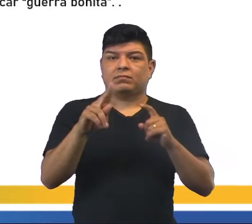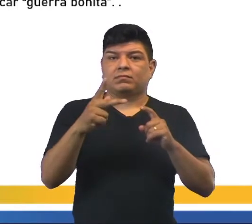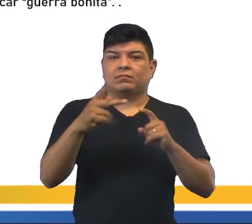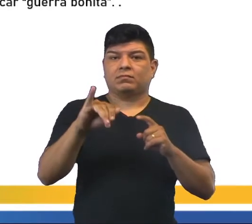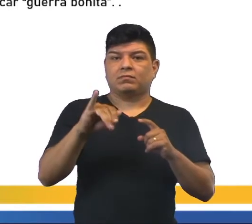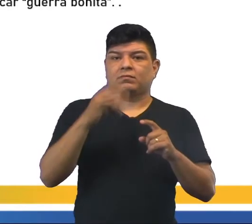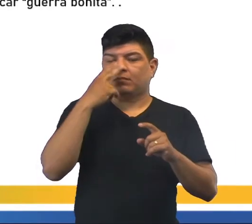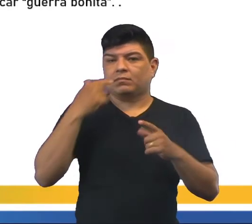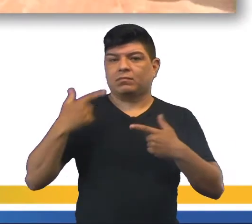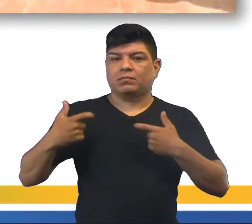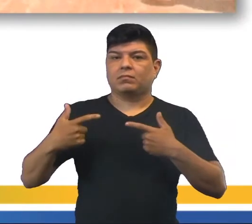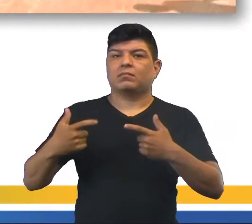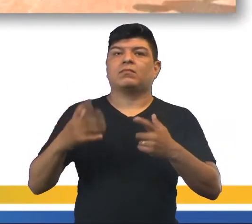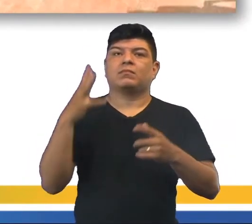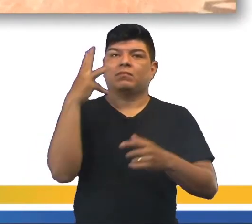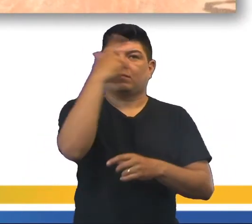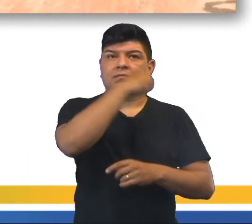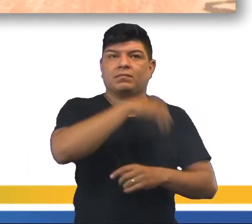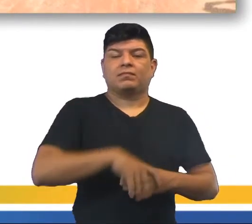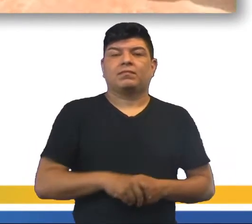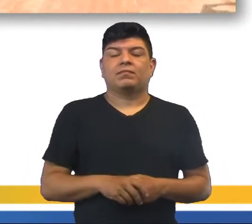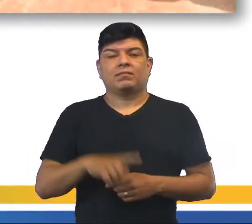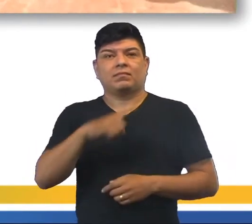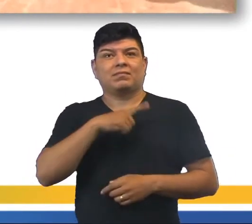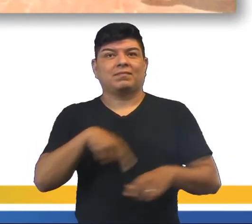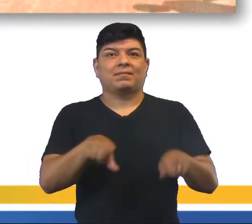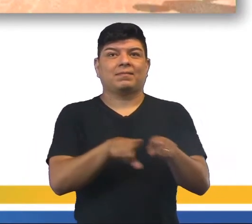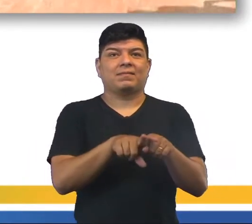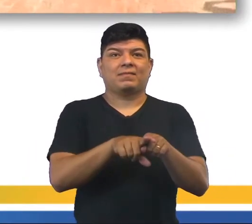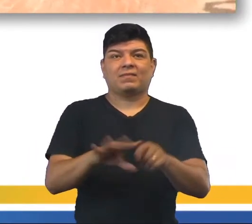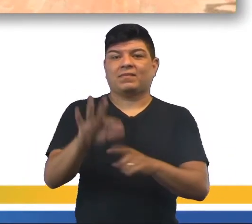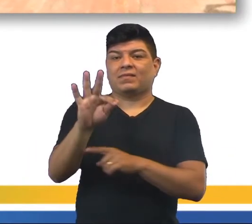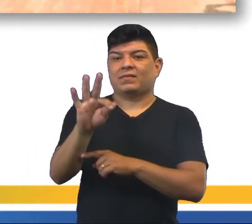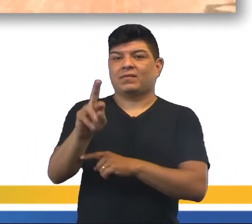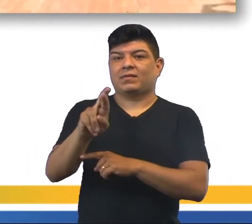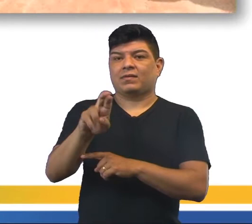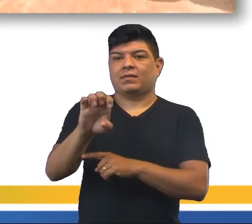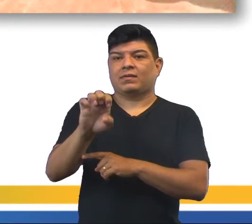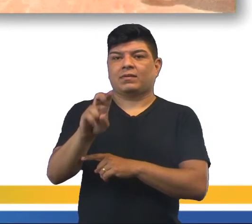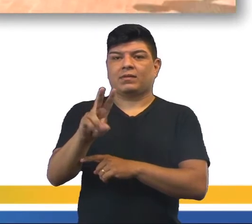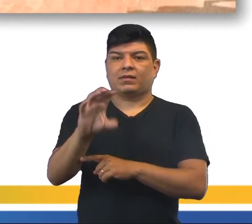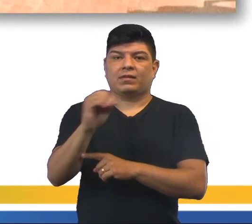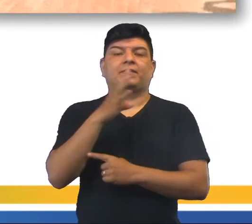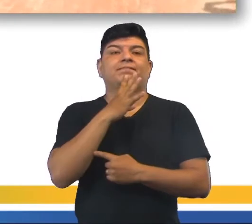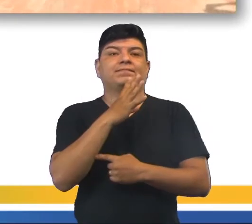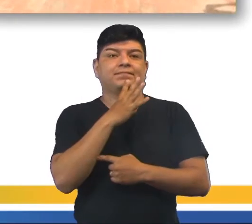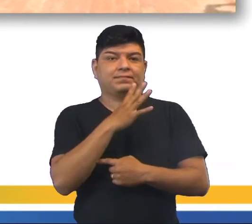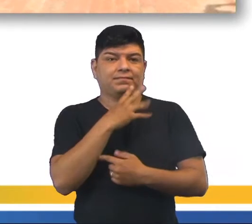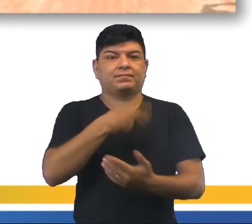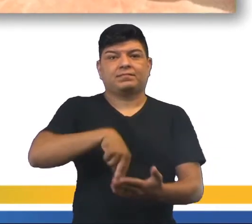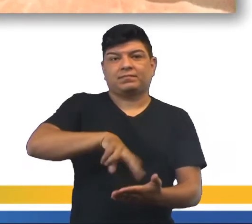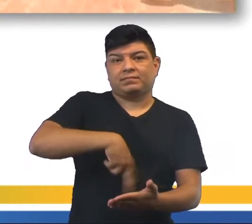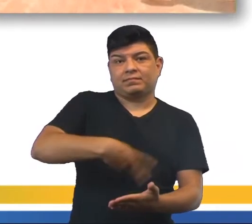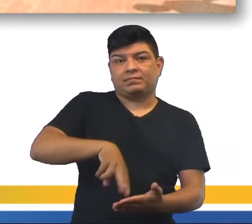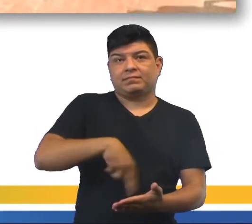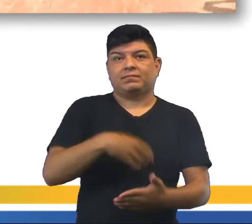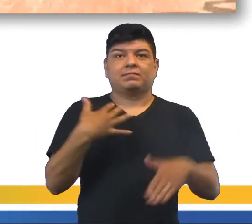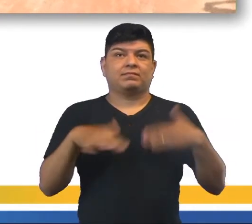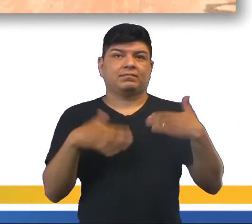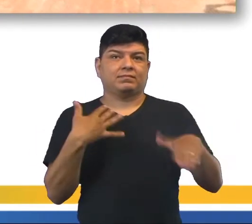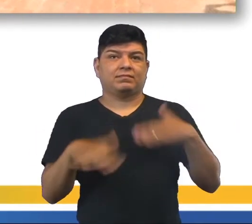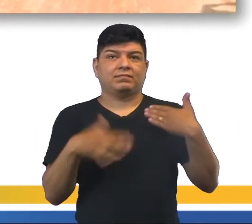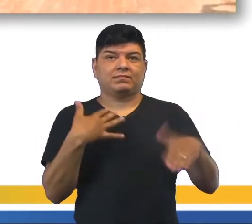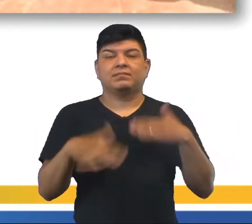guerra bonita. E nós temos o frevo, né? O frevo muito conhecido, que é uma dança realizada com